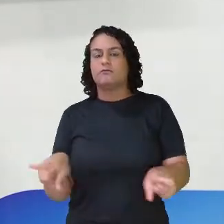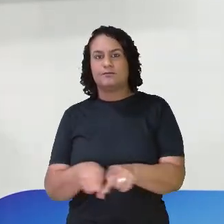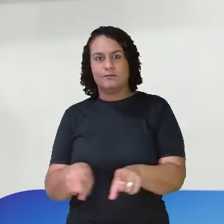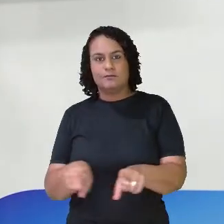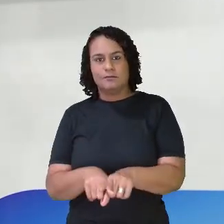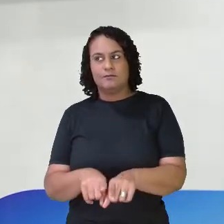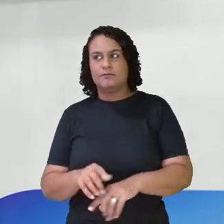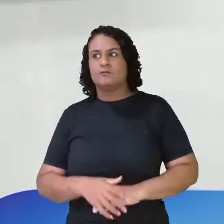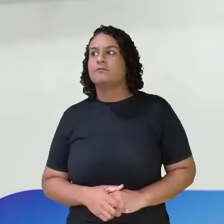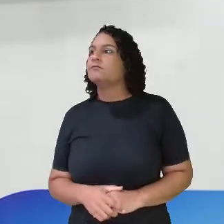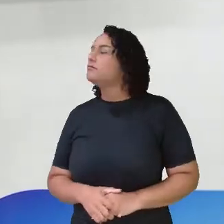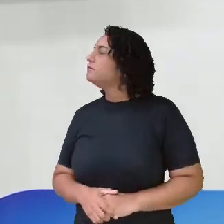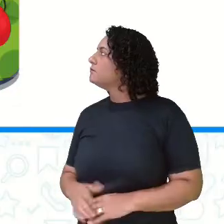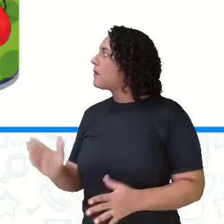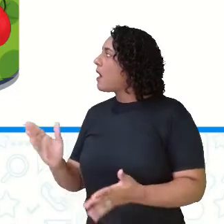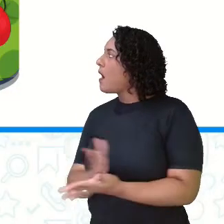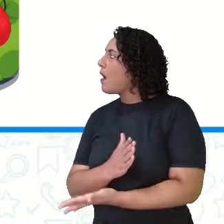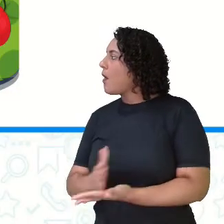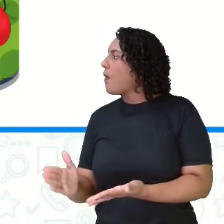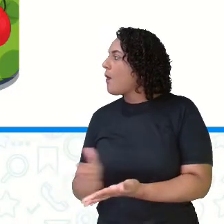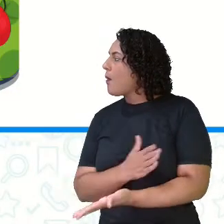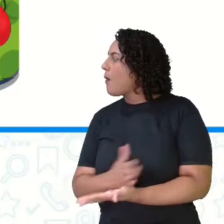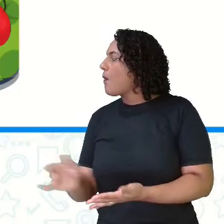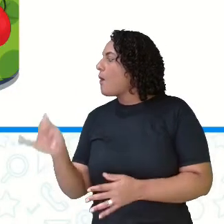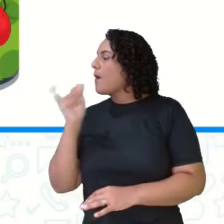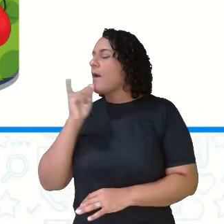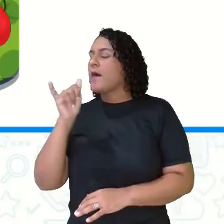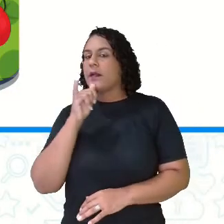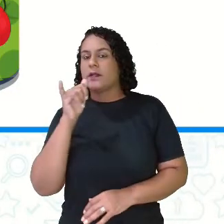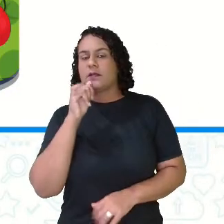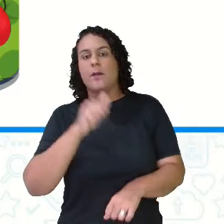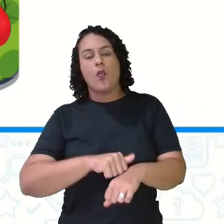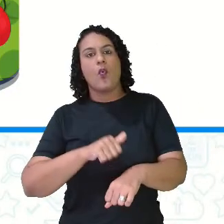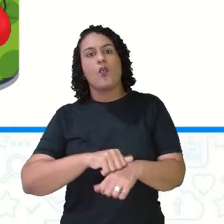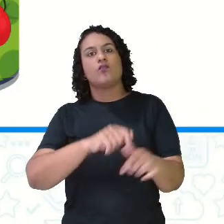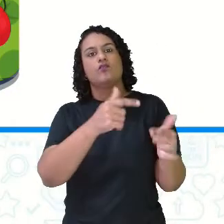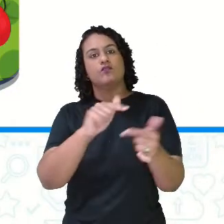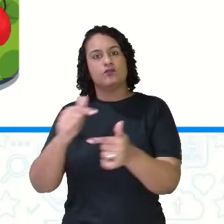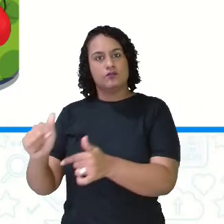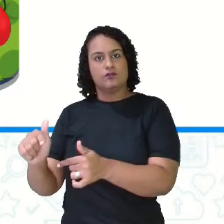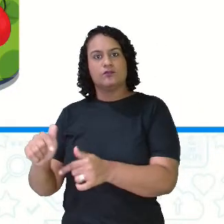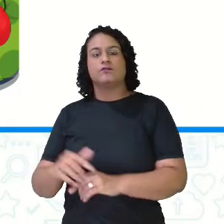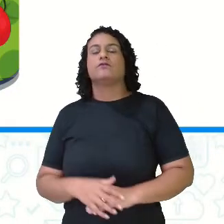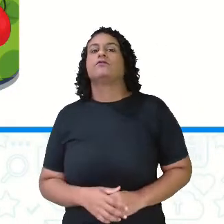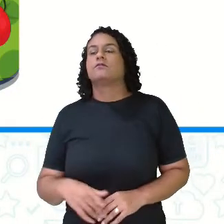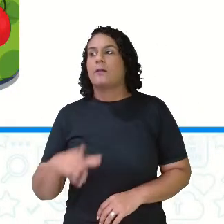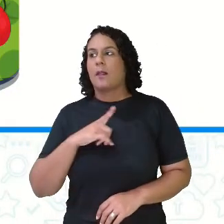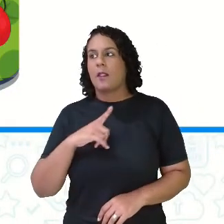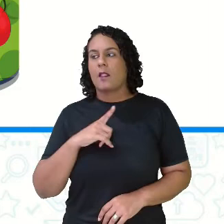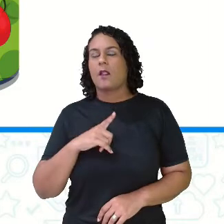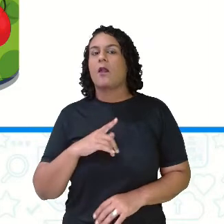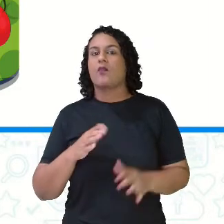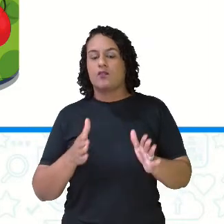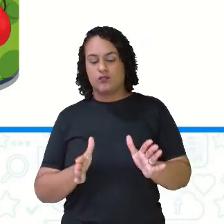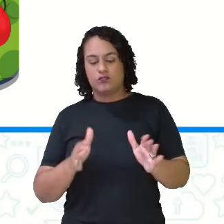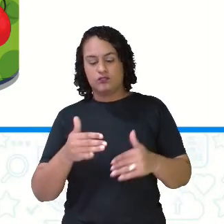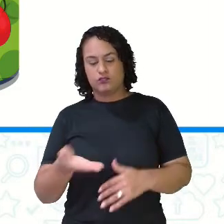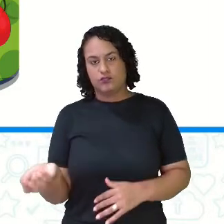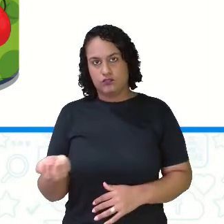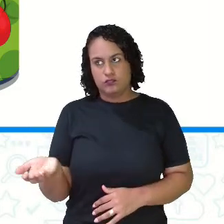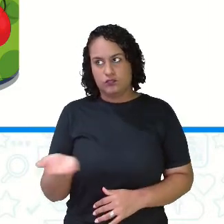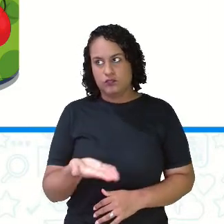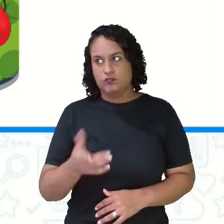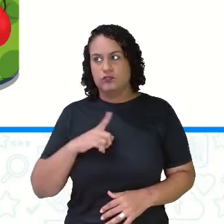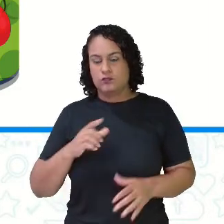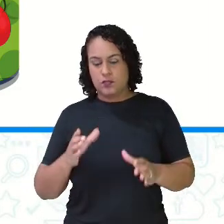atenção. Aqui eu tenho alguns exemplos de sólidos geométricos, né? Eu tenho aqui o meu cubo, eu tenho o